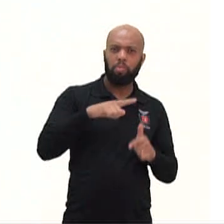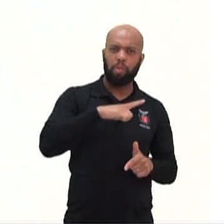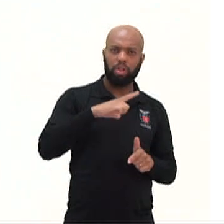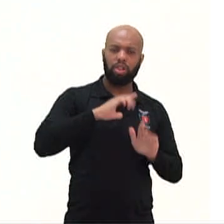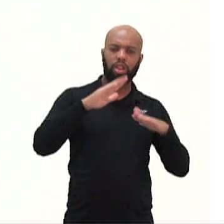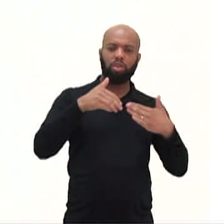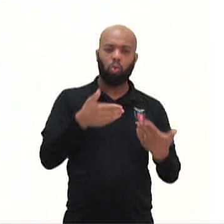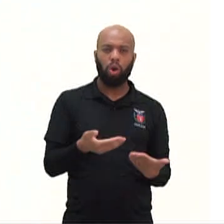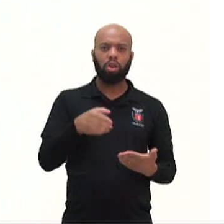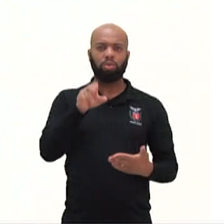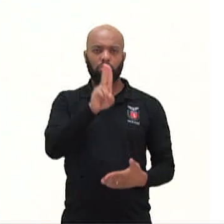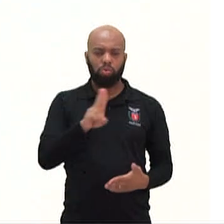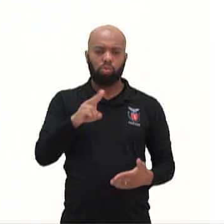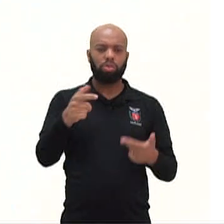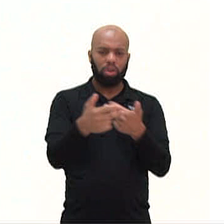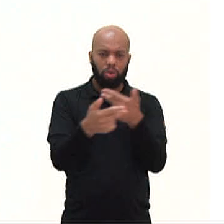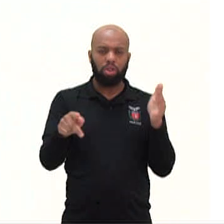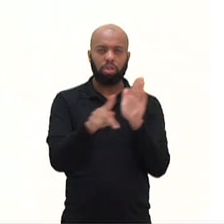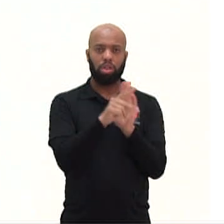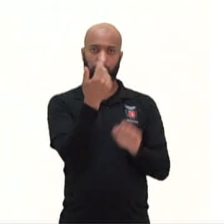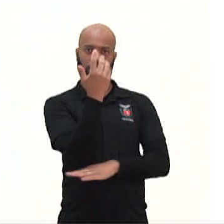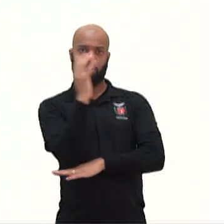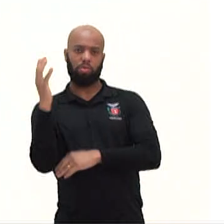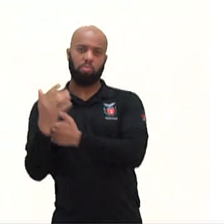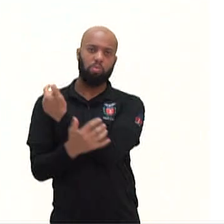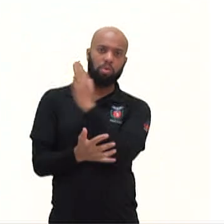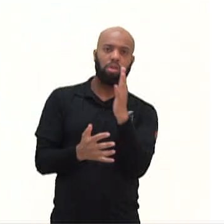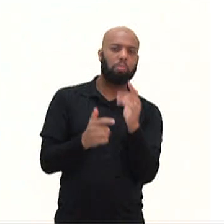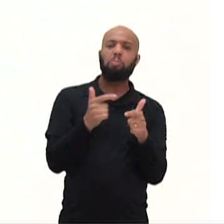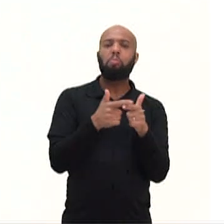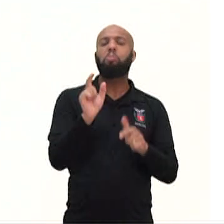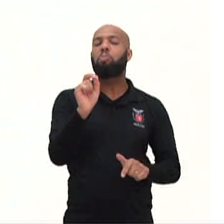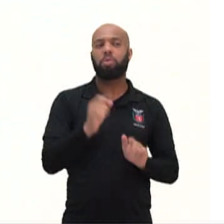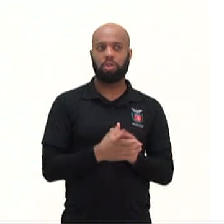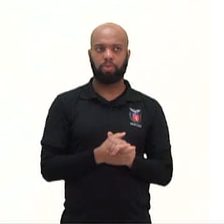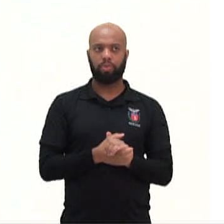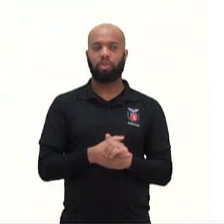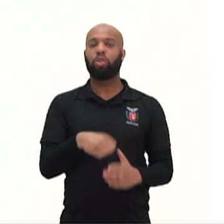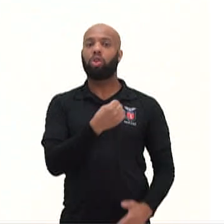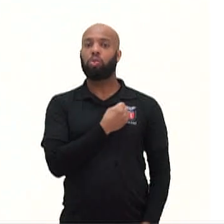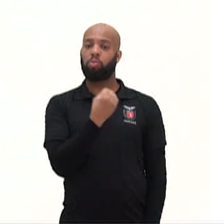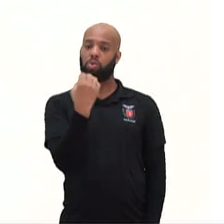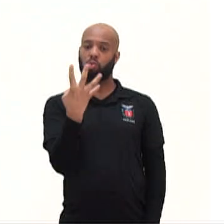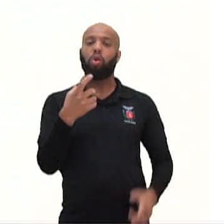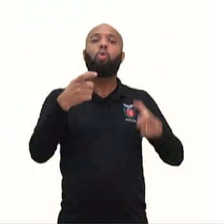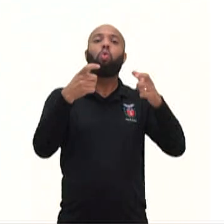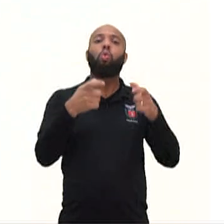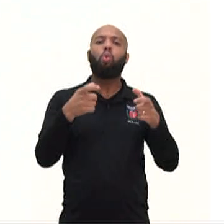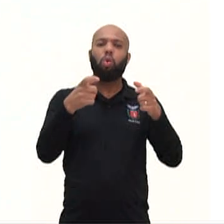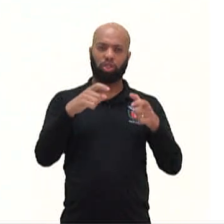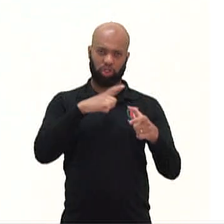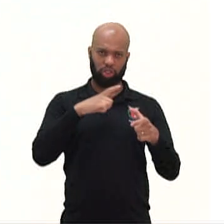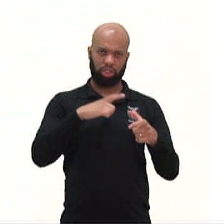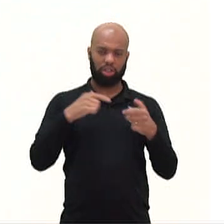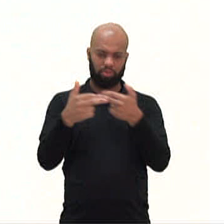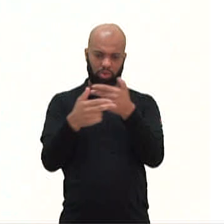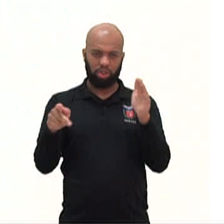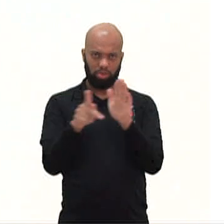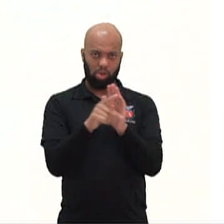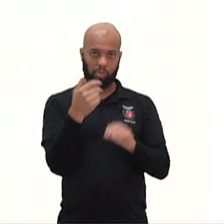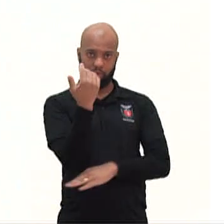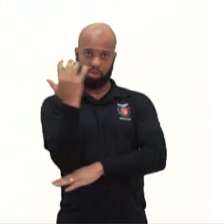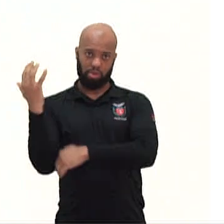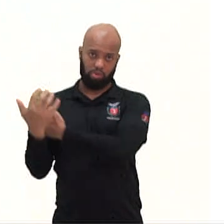dos recursos naturais? Número 4, a localização dos recursos naturais é homogênea no território